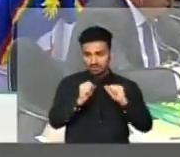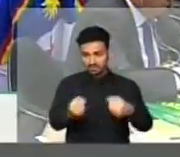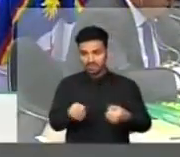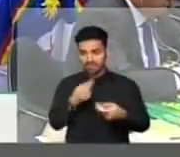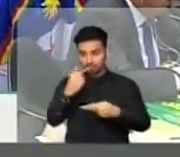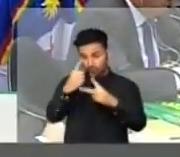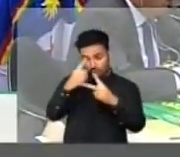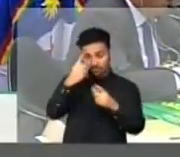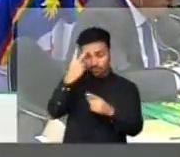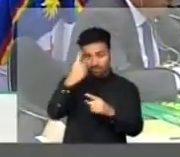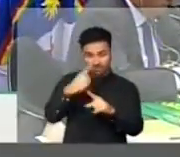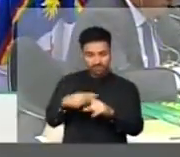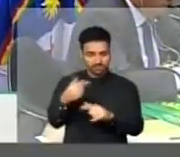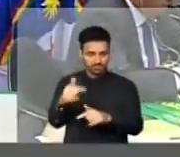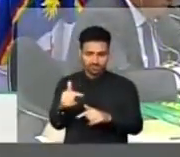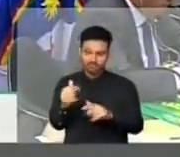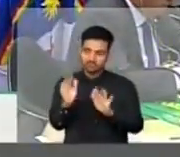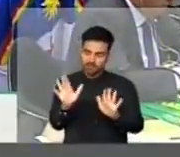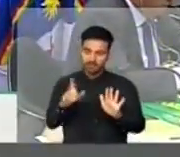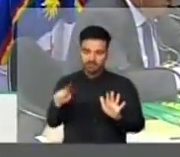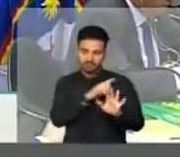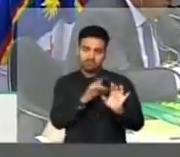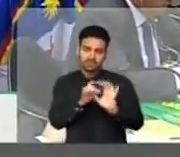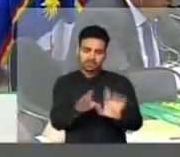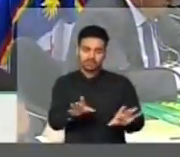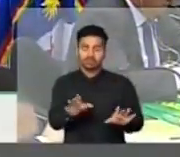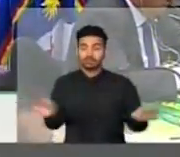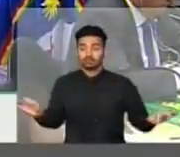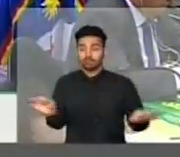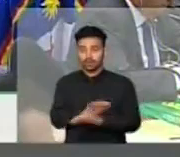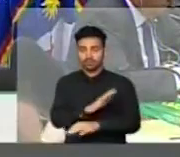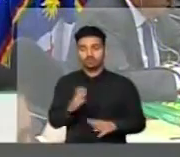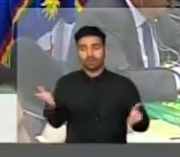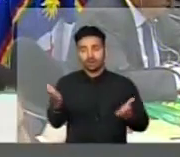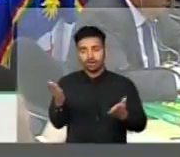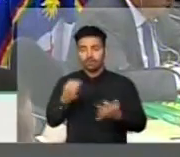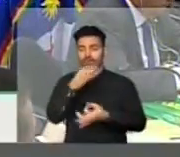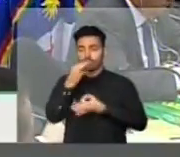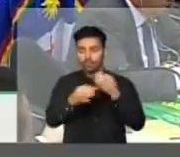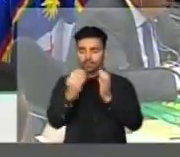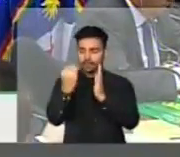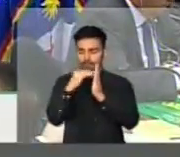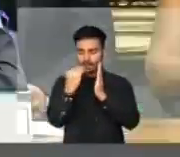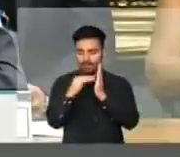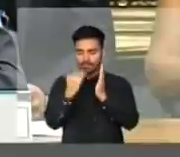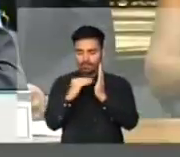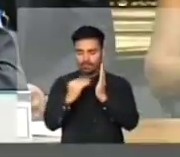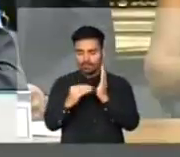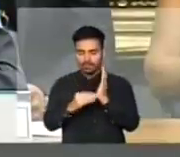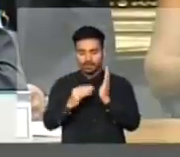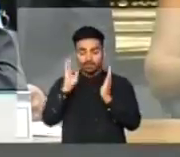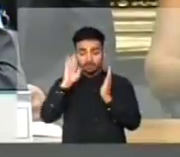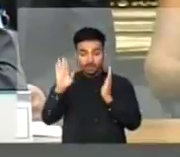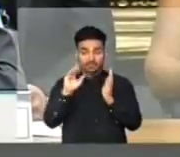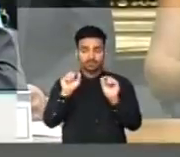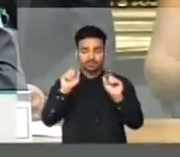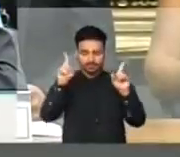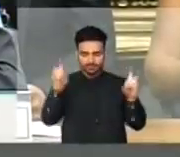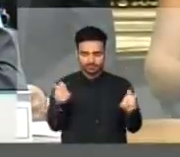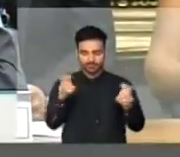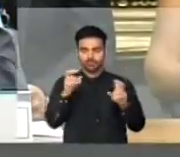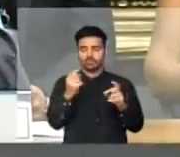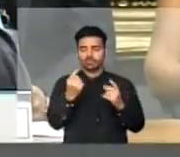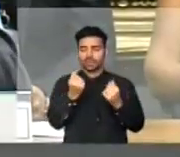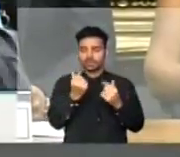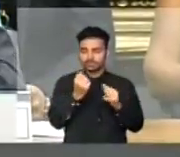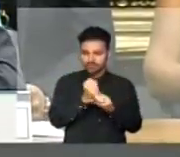Superadas essas questões, passa agora a comentar os principais pontos relativos à matéria financeira e orçamentária presente na